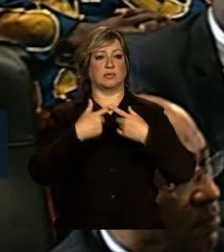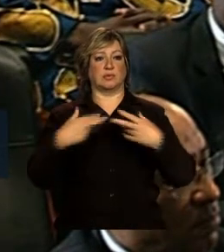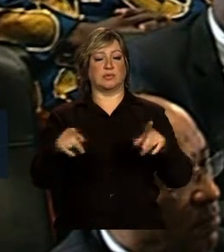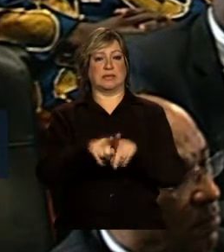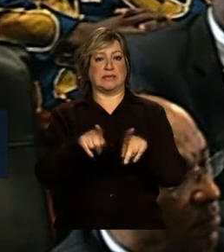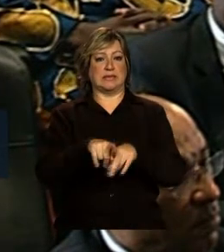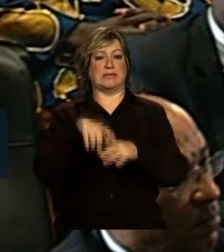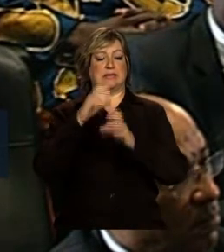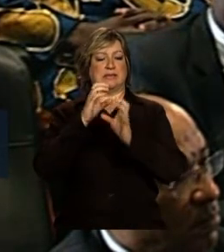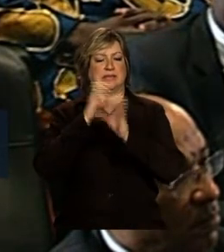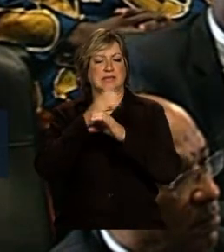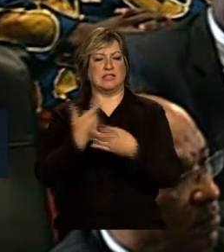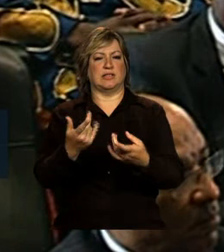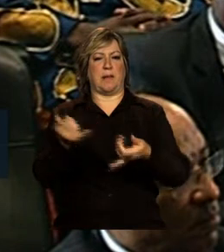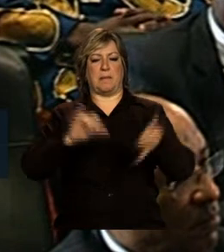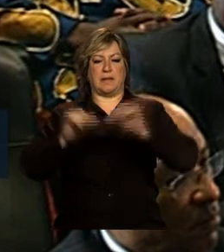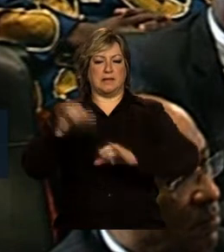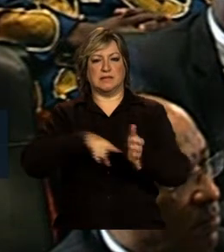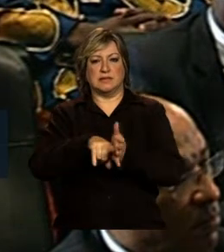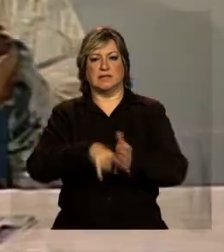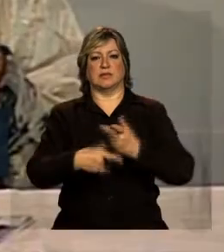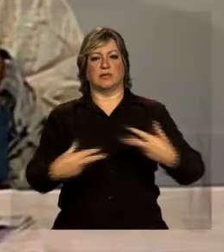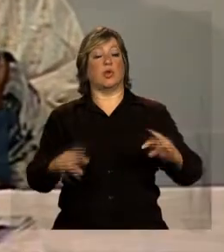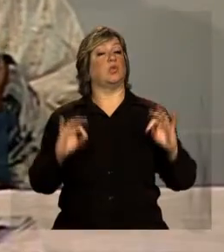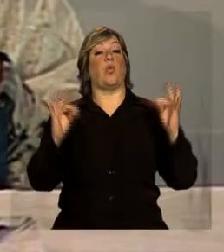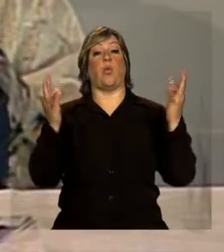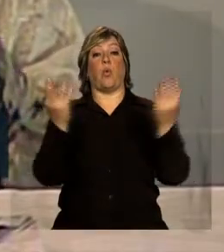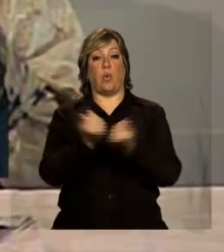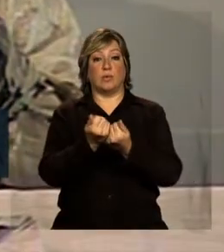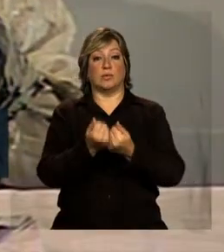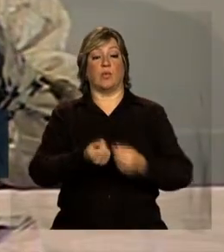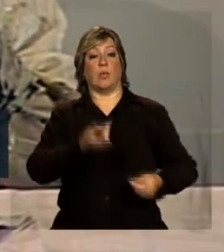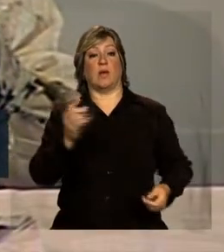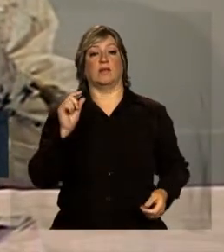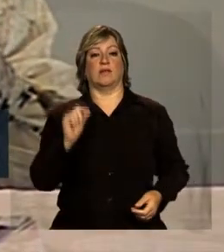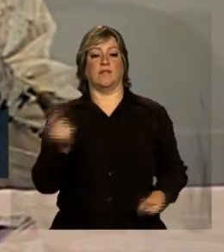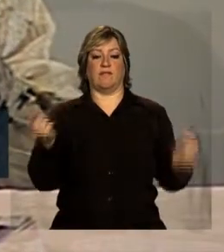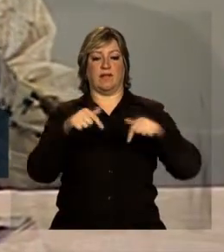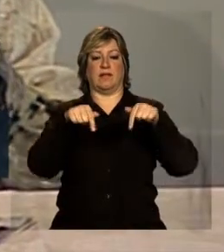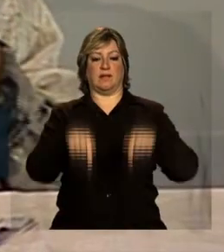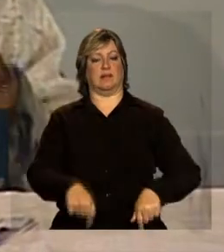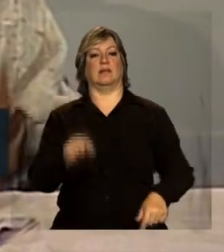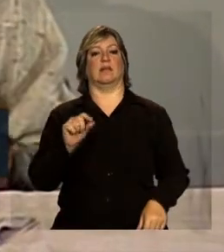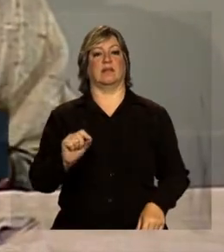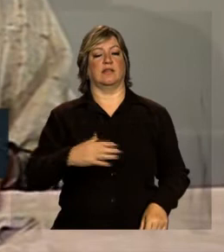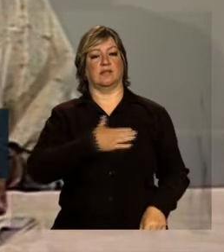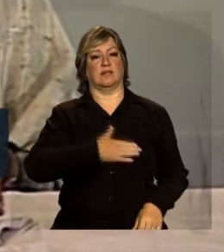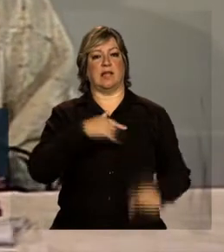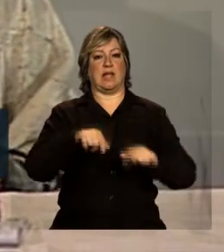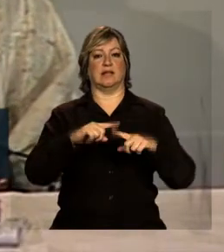cientistas, pesquisadores e todos quantos aqui vieram prestigiar